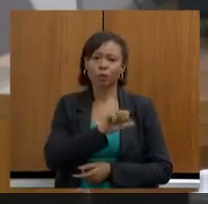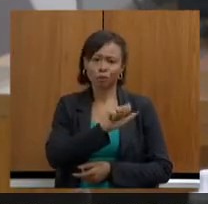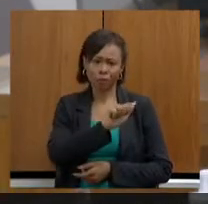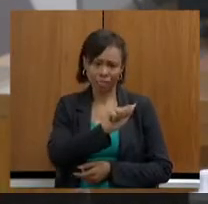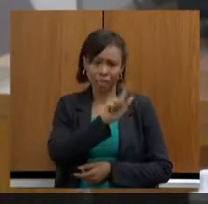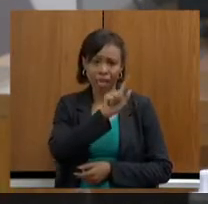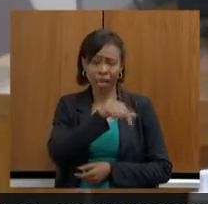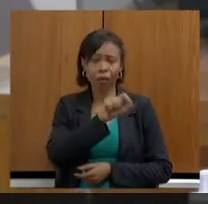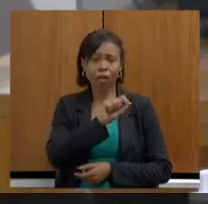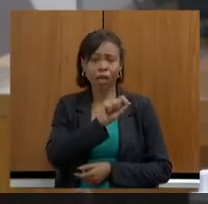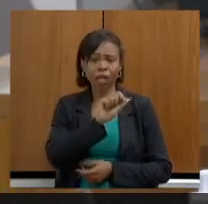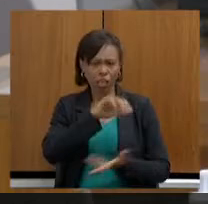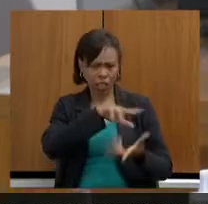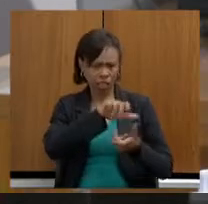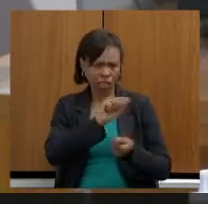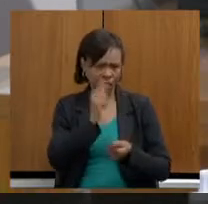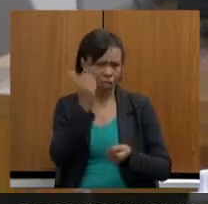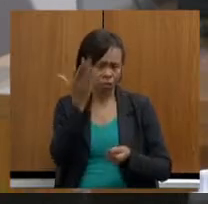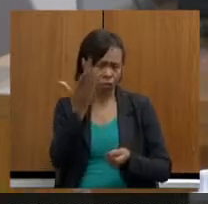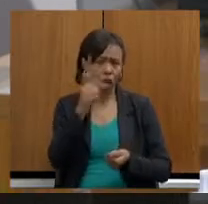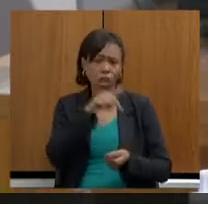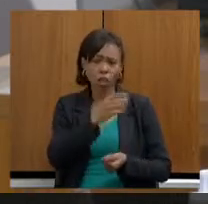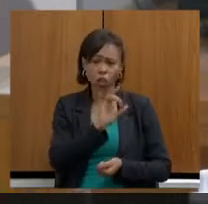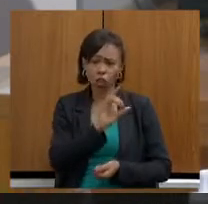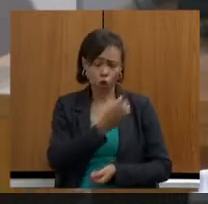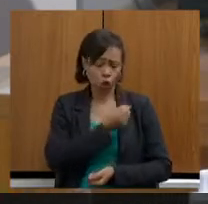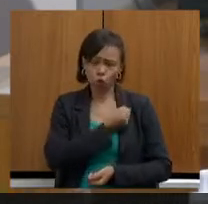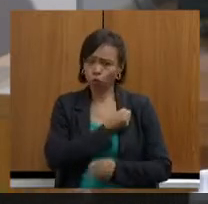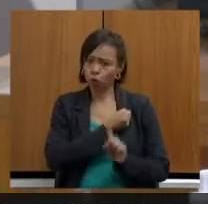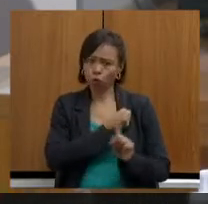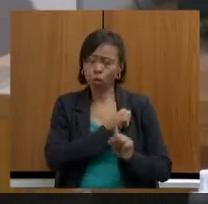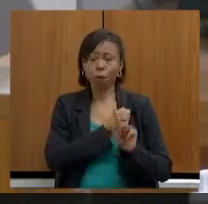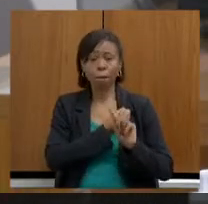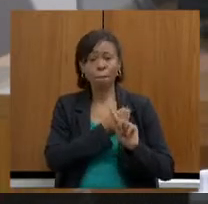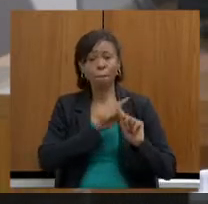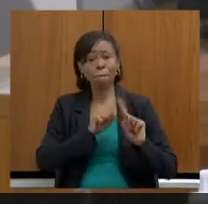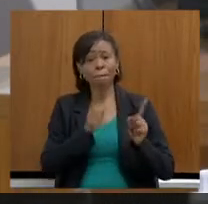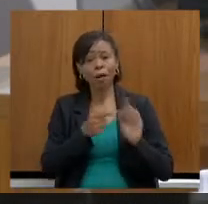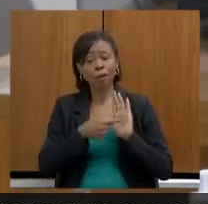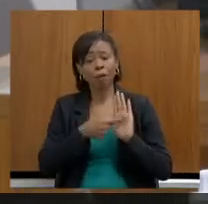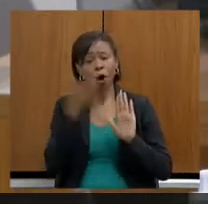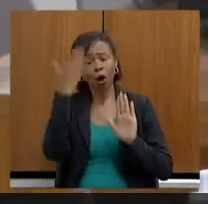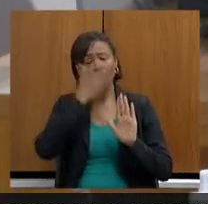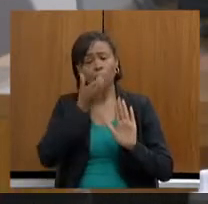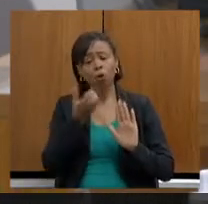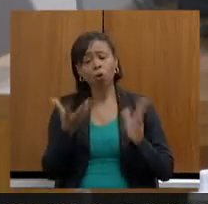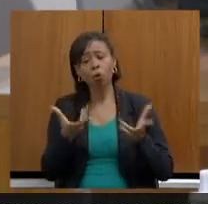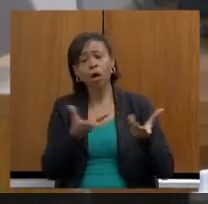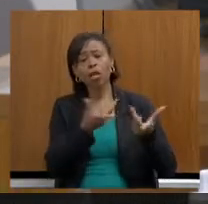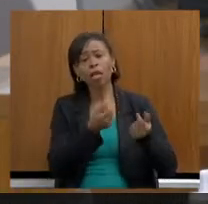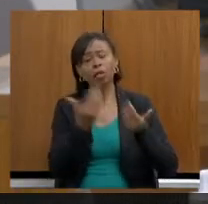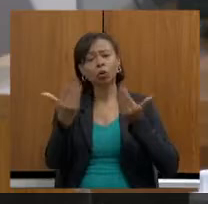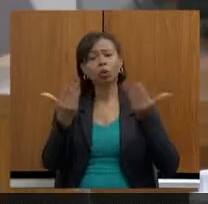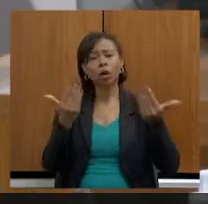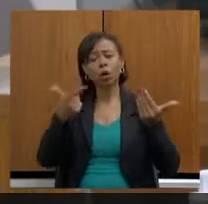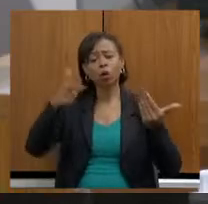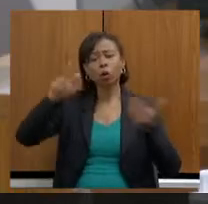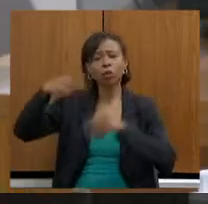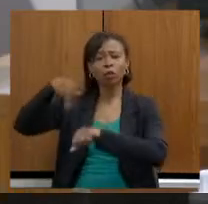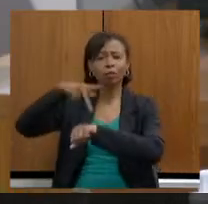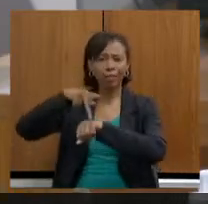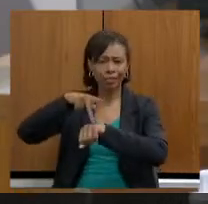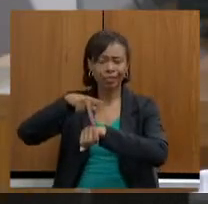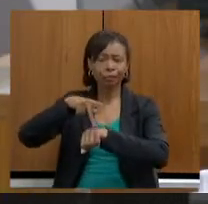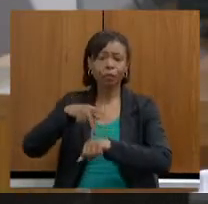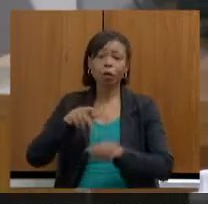não é só o número um pisa indica Como tá a ranqueada a qualidade da nossa educação em relação aos outros países do mundo o